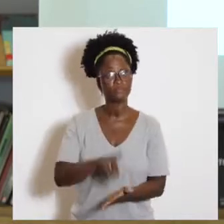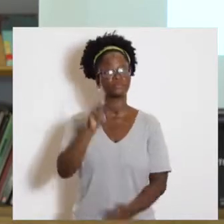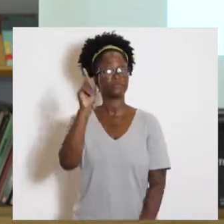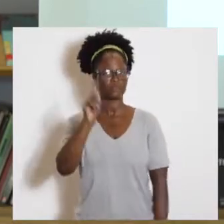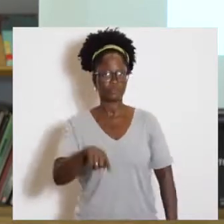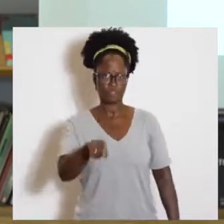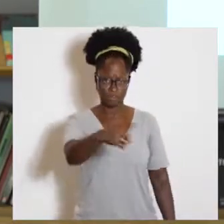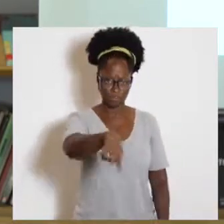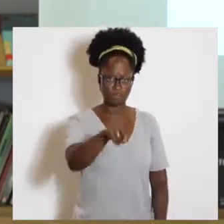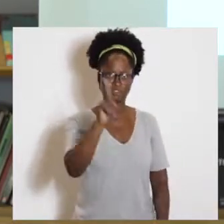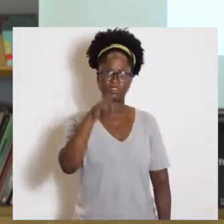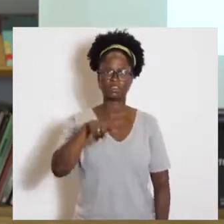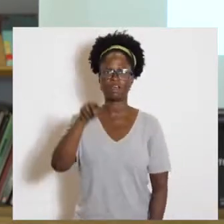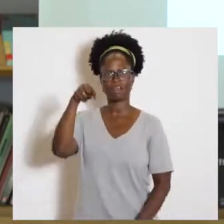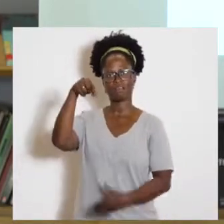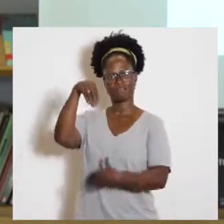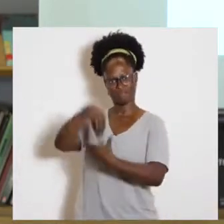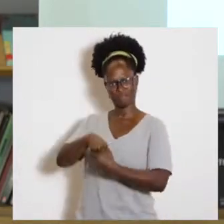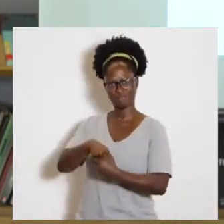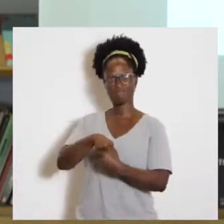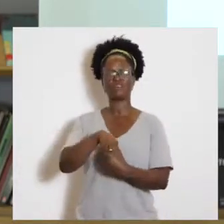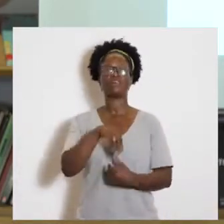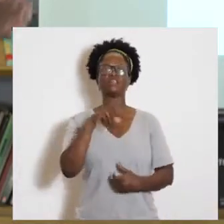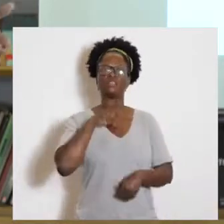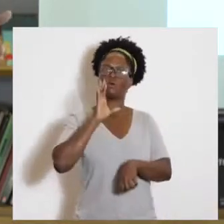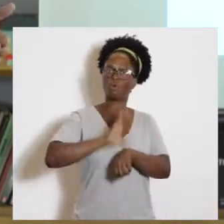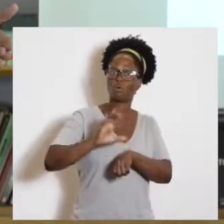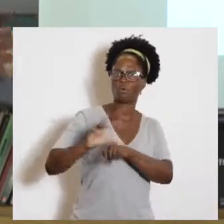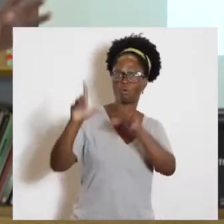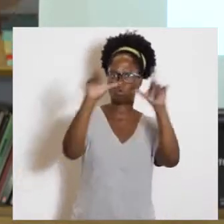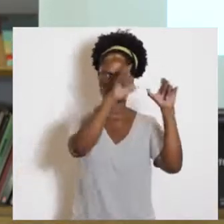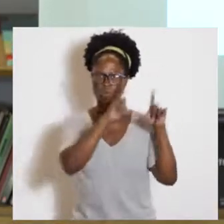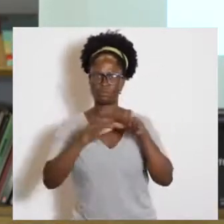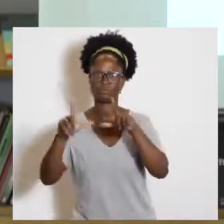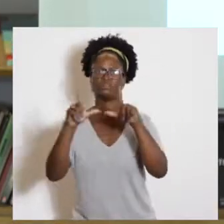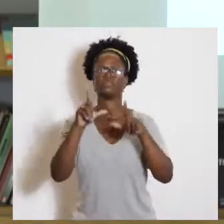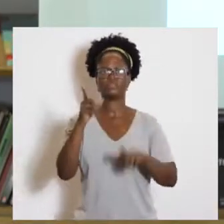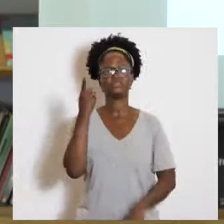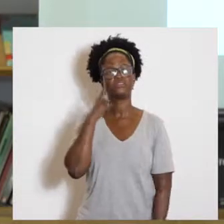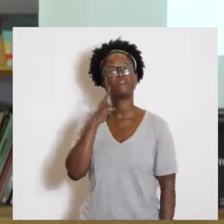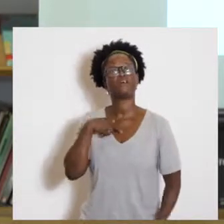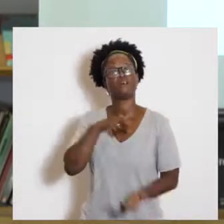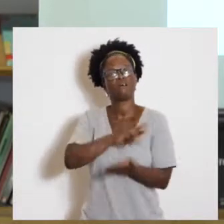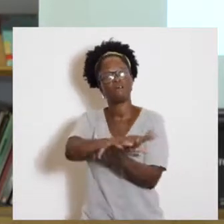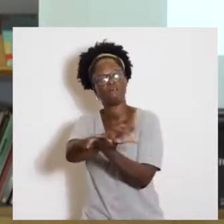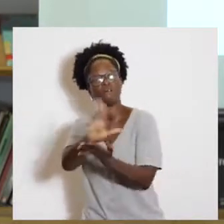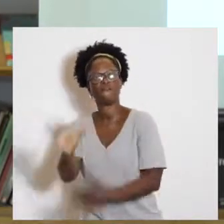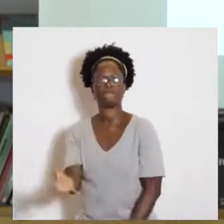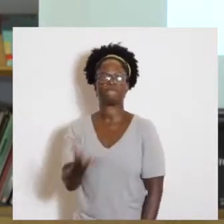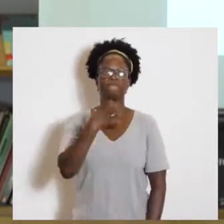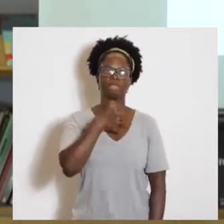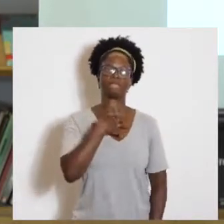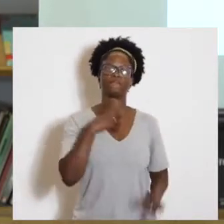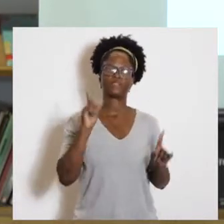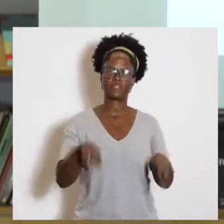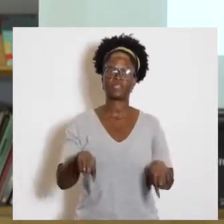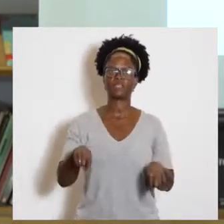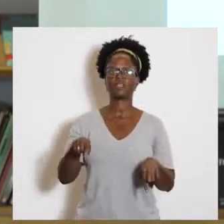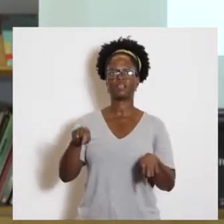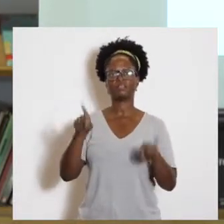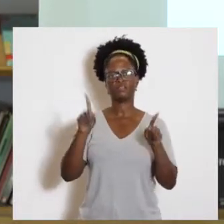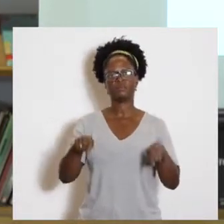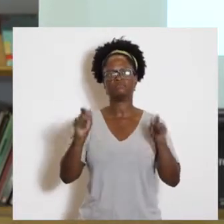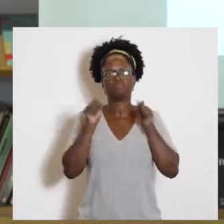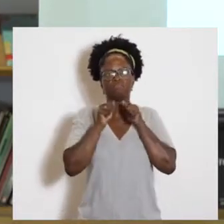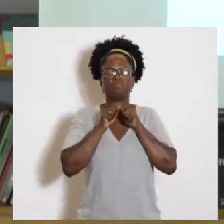isso né seja o observatório com a isport concurso de fotógrafos populares c são formas de são caixas